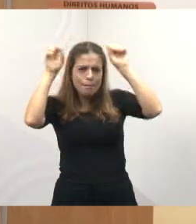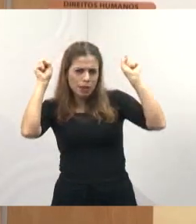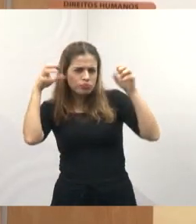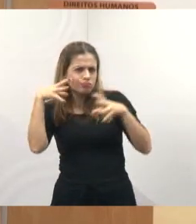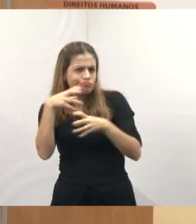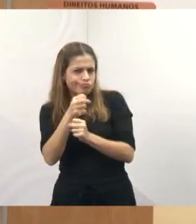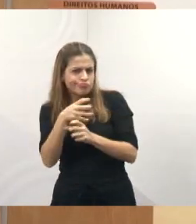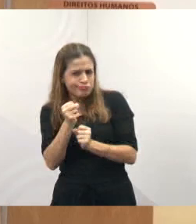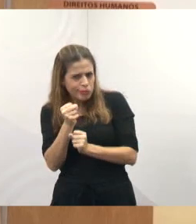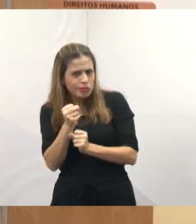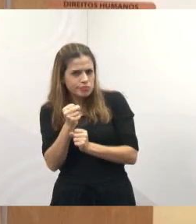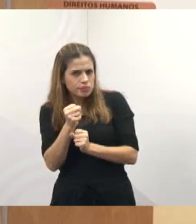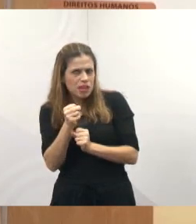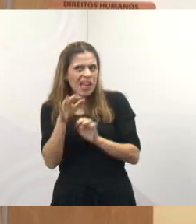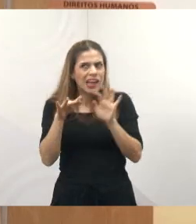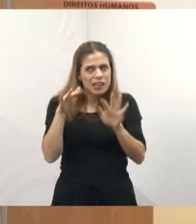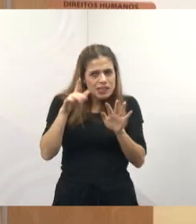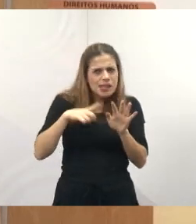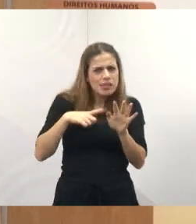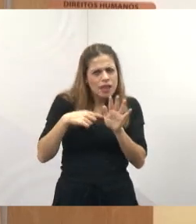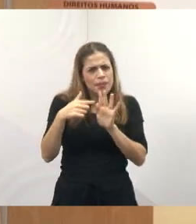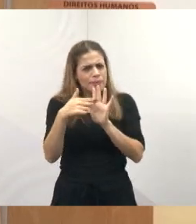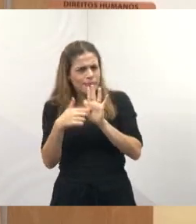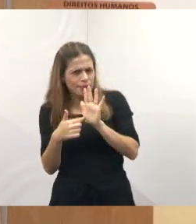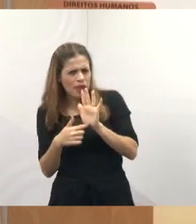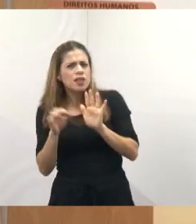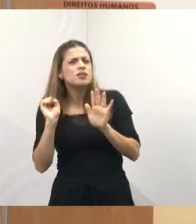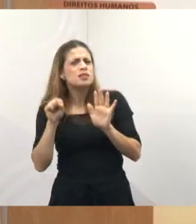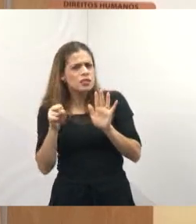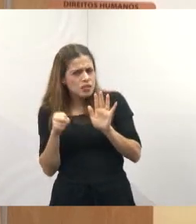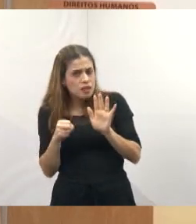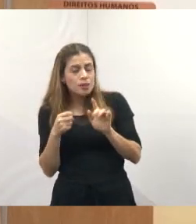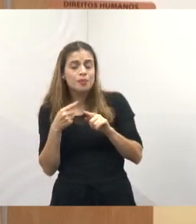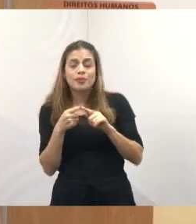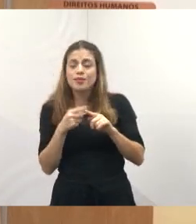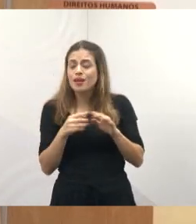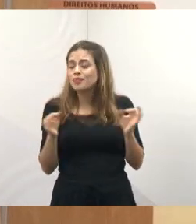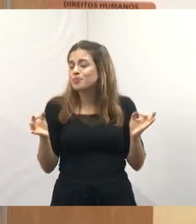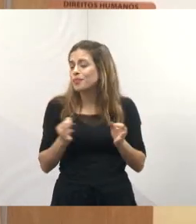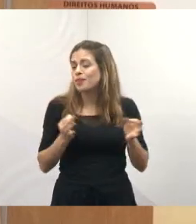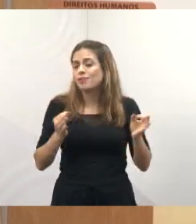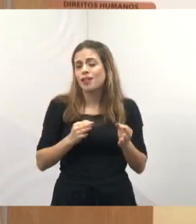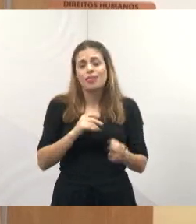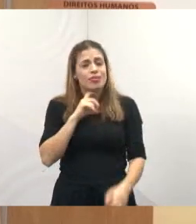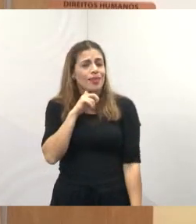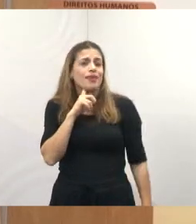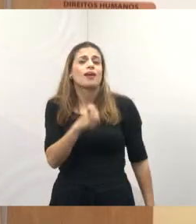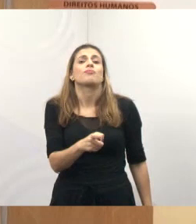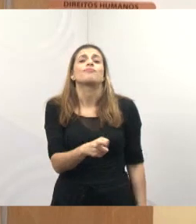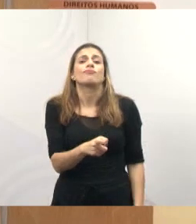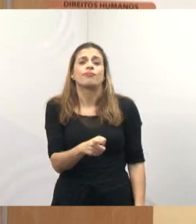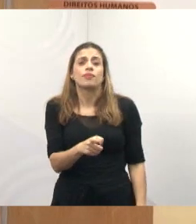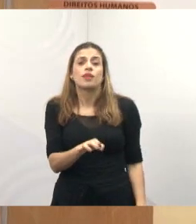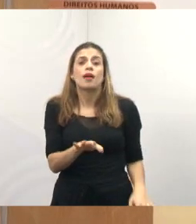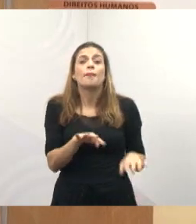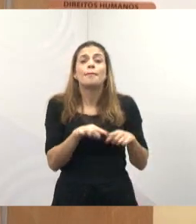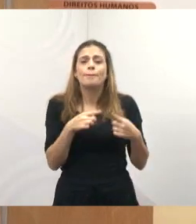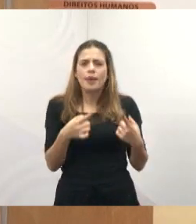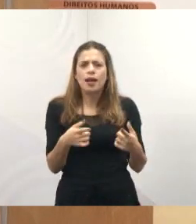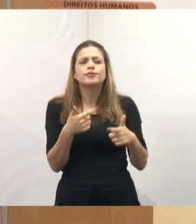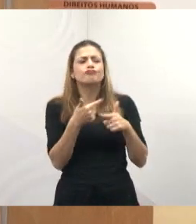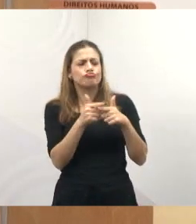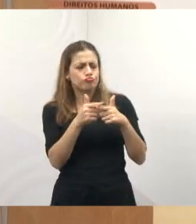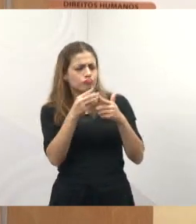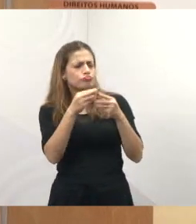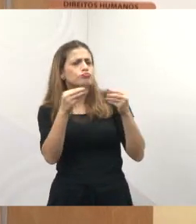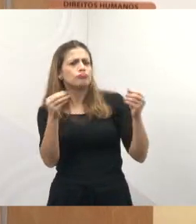ninguém é perfeito, e eu tenho certeza que esses apontamentos com certeza será sanado, porque a gente sabe da transparência e sabe também